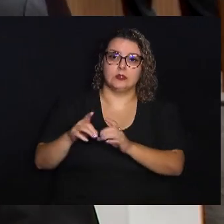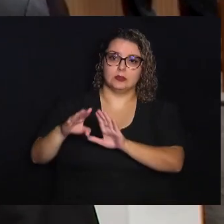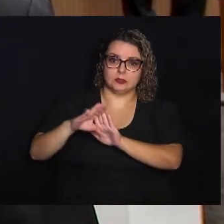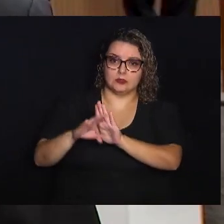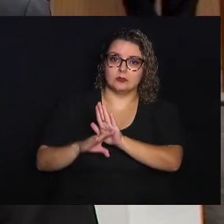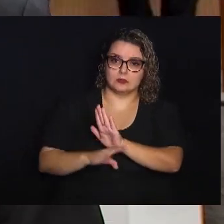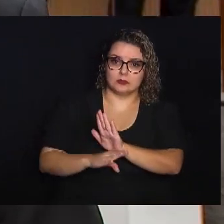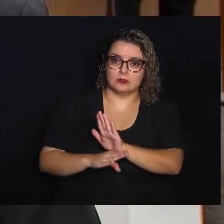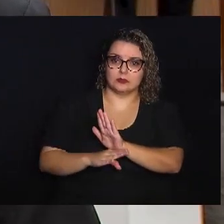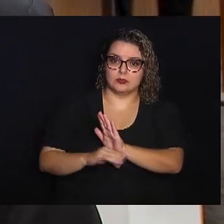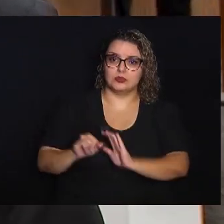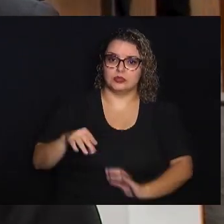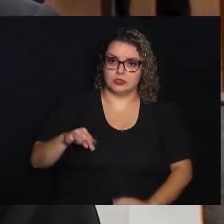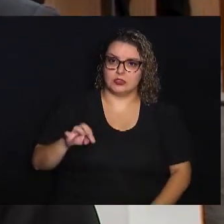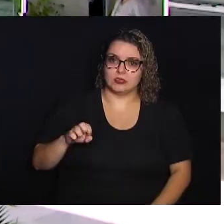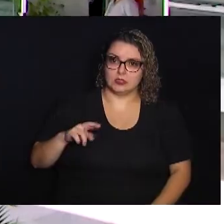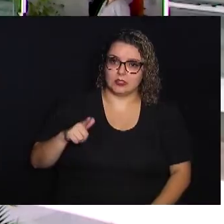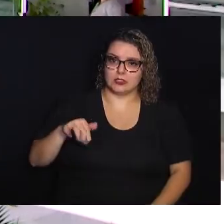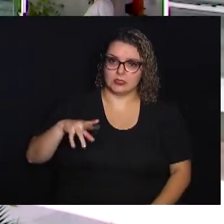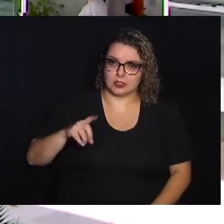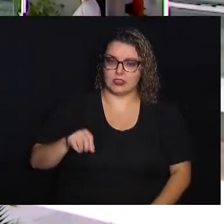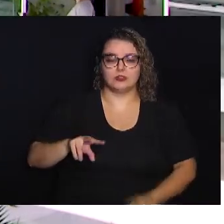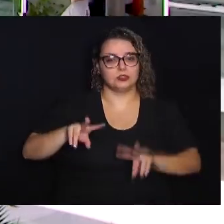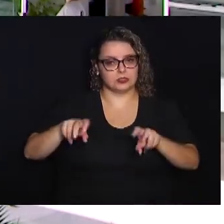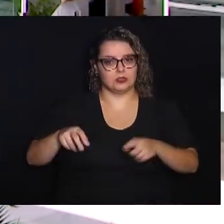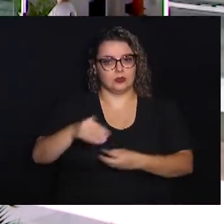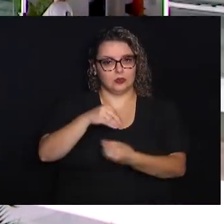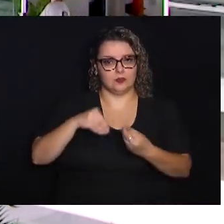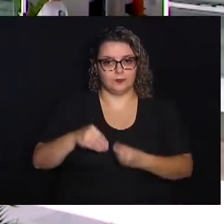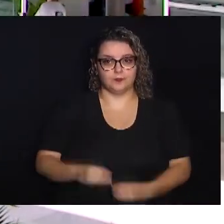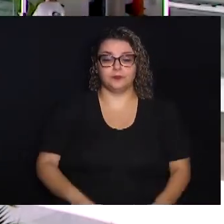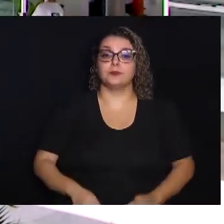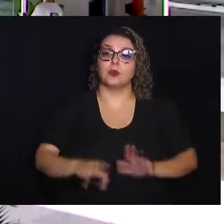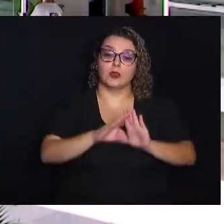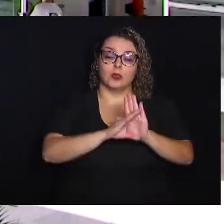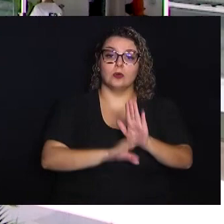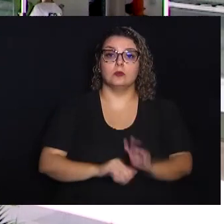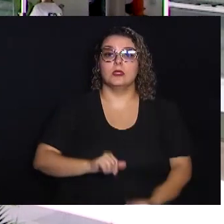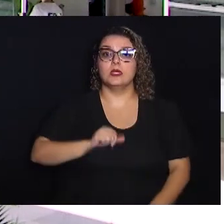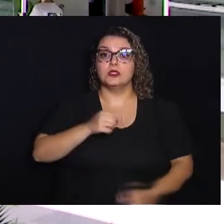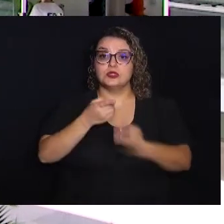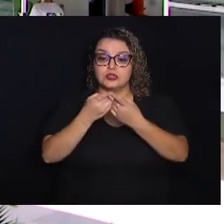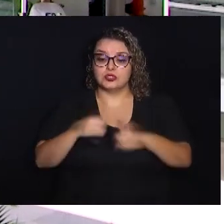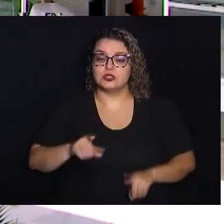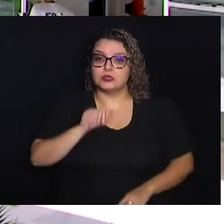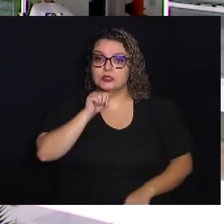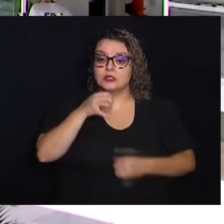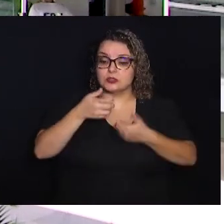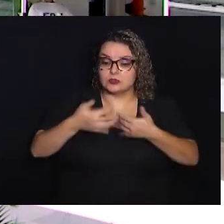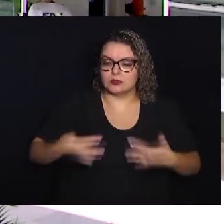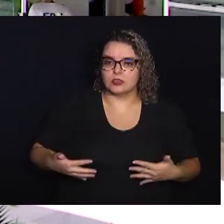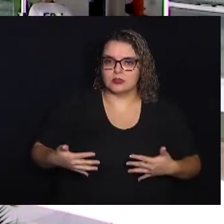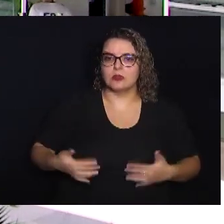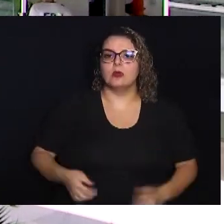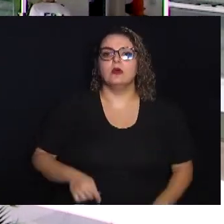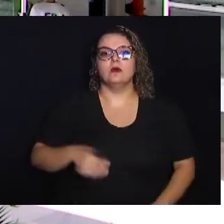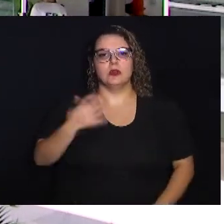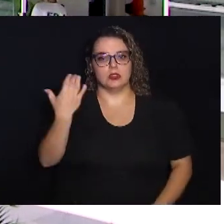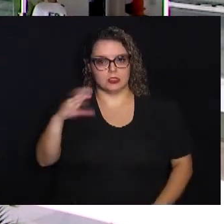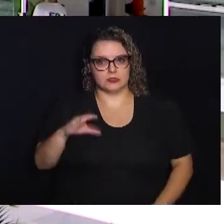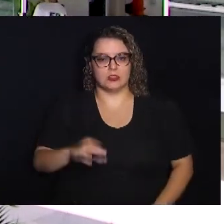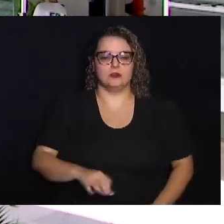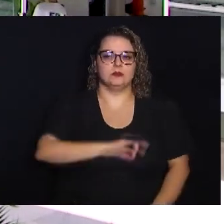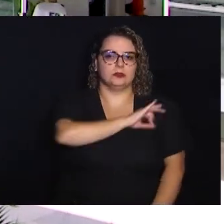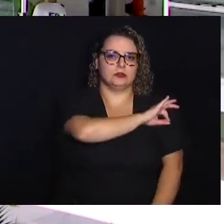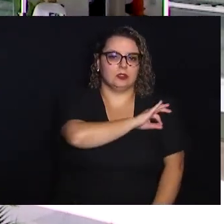de integridade em torno desse tema. O programa Dignidade Menstrual foi lançado oficialmente pela Prefeitura de Campinas no